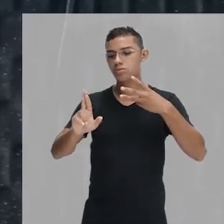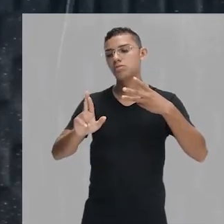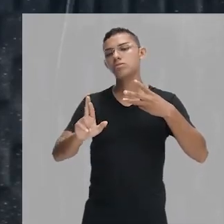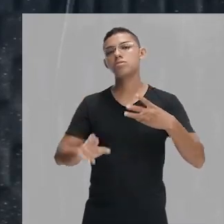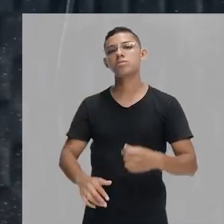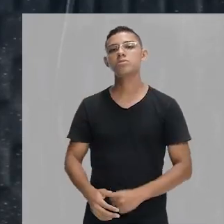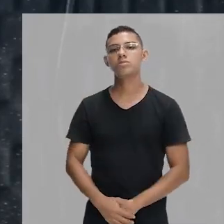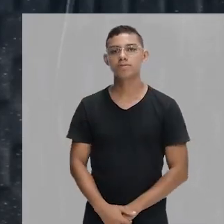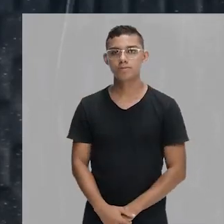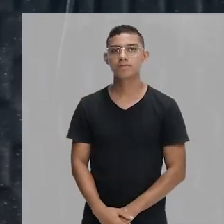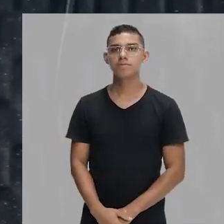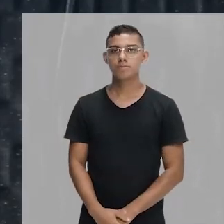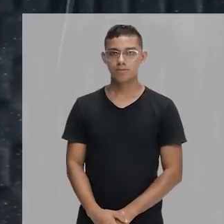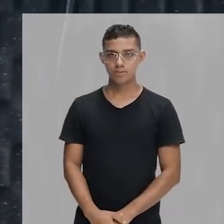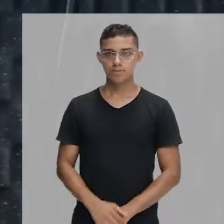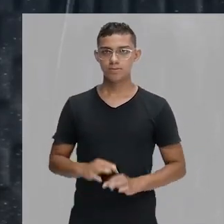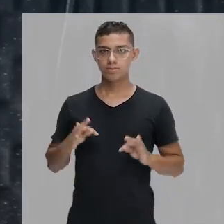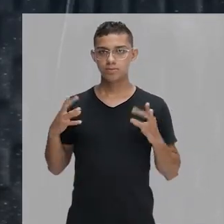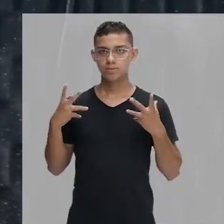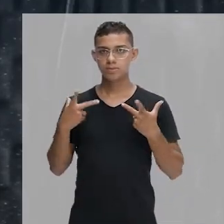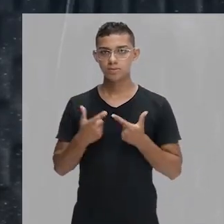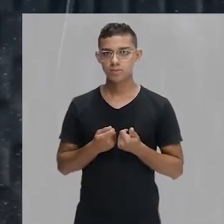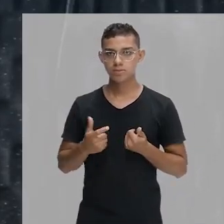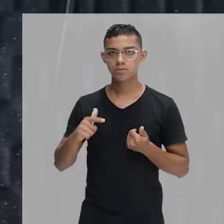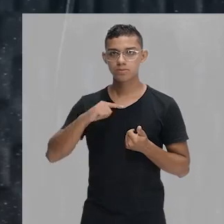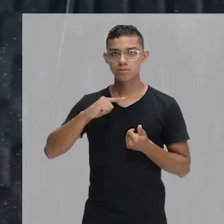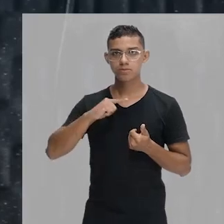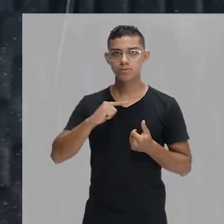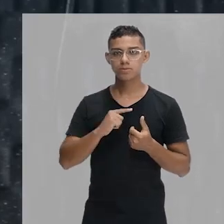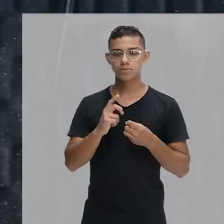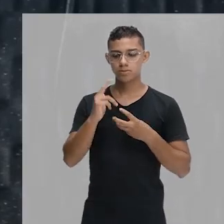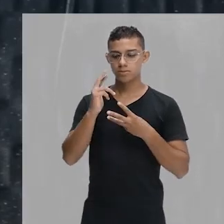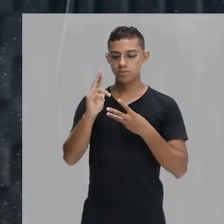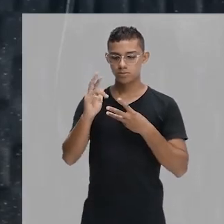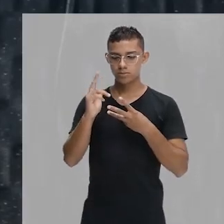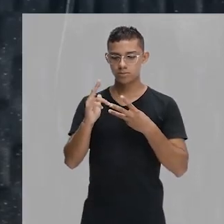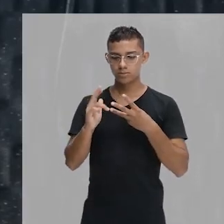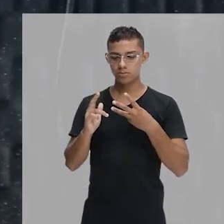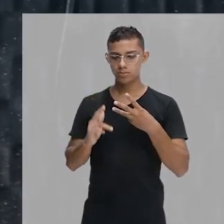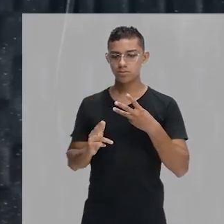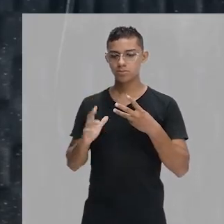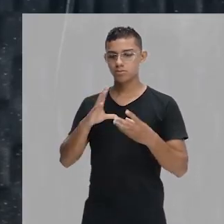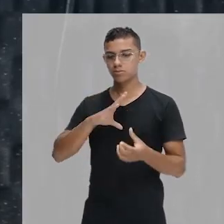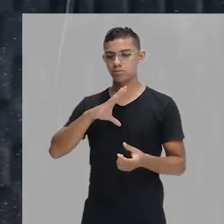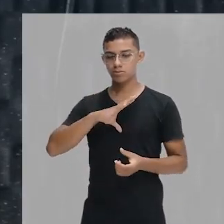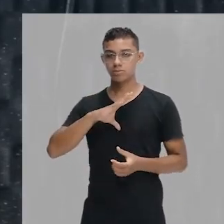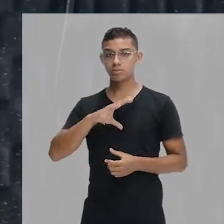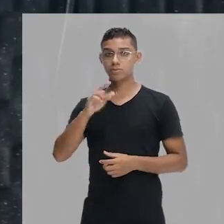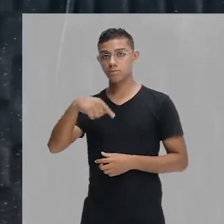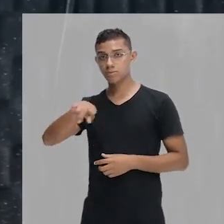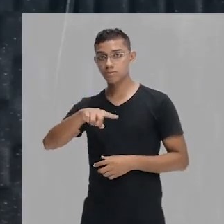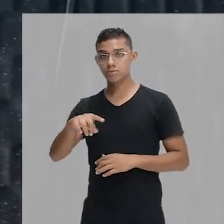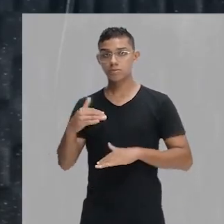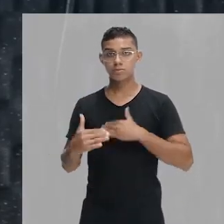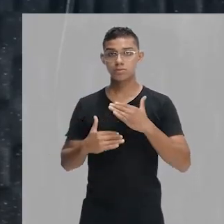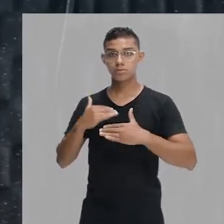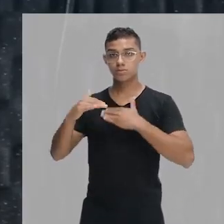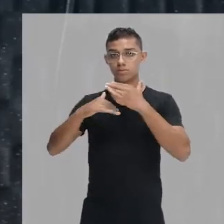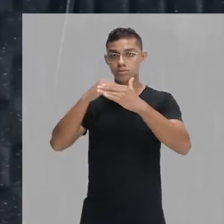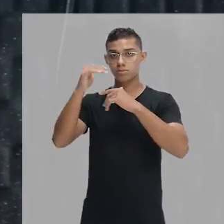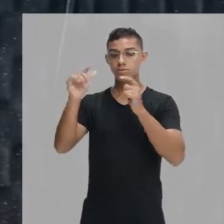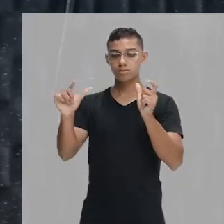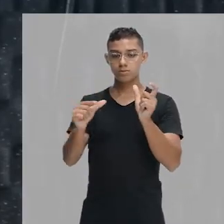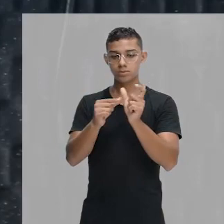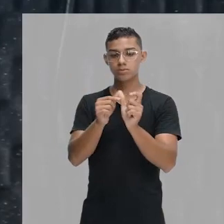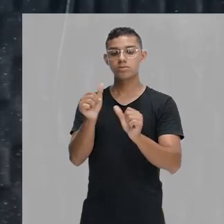conjugação, terminação IR. Todas são da mesma forma como em português. O seu desenvolvimento, a sua conjugação